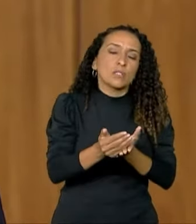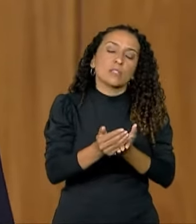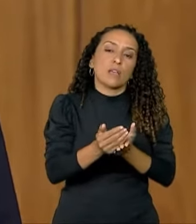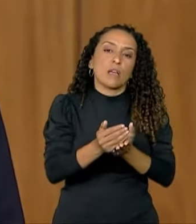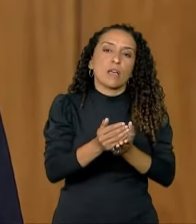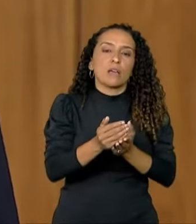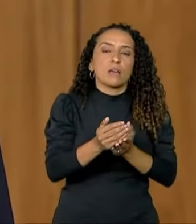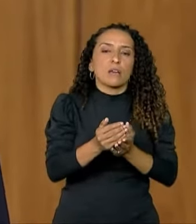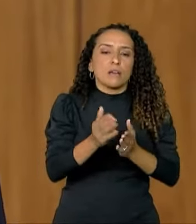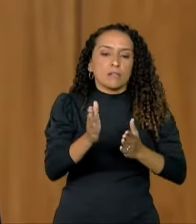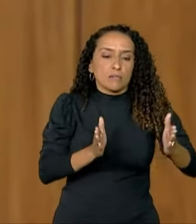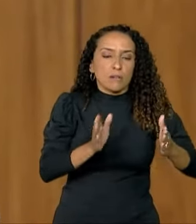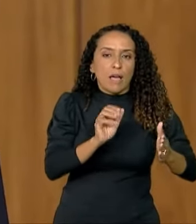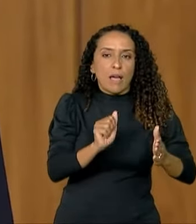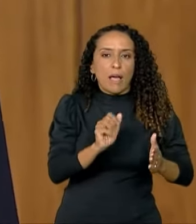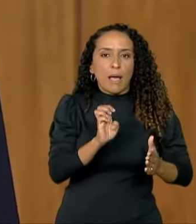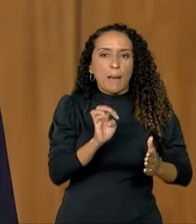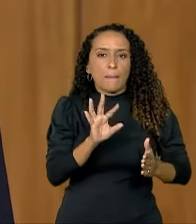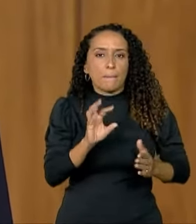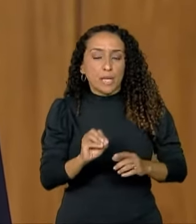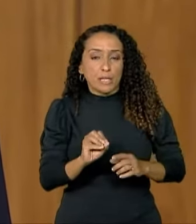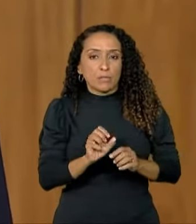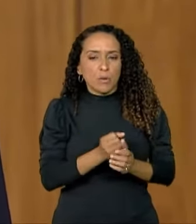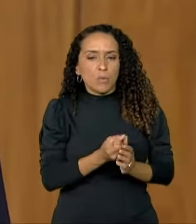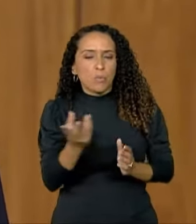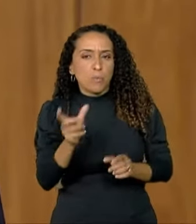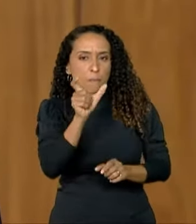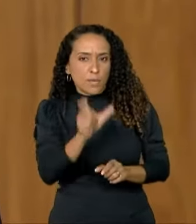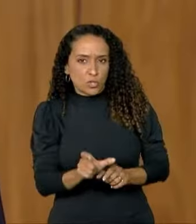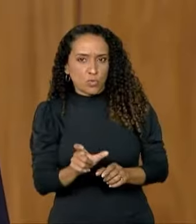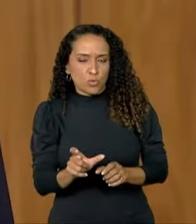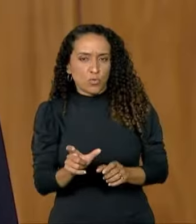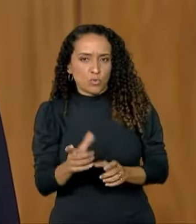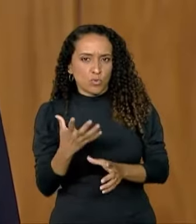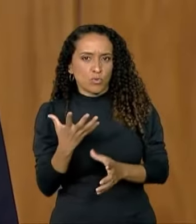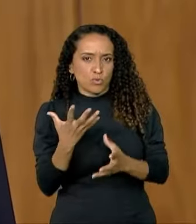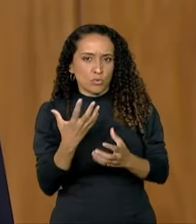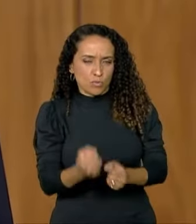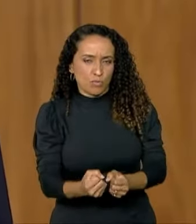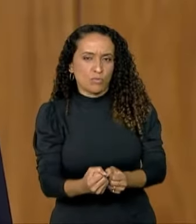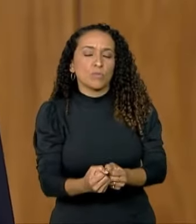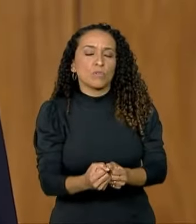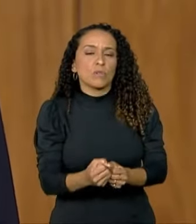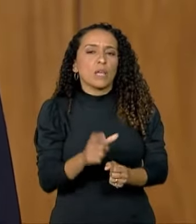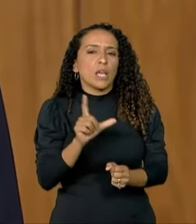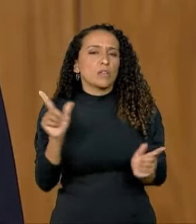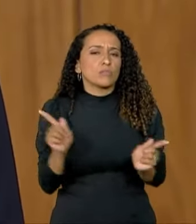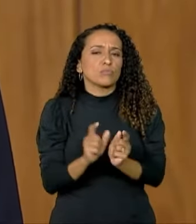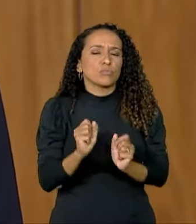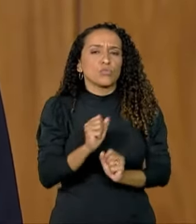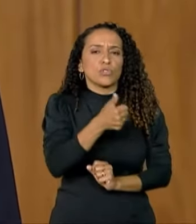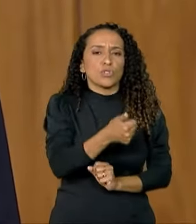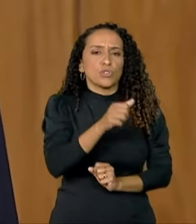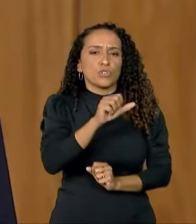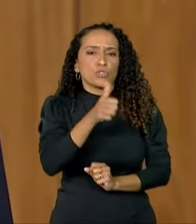aberto. Esse número de pessoas teoricamente contempladas se resume a